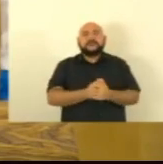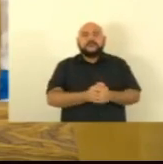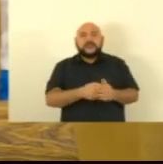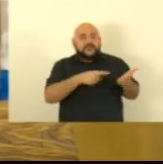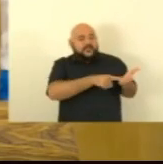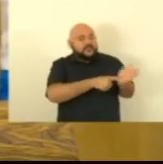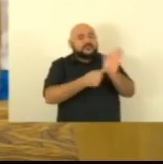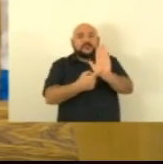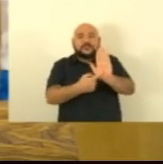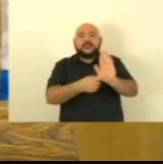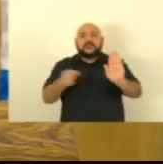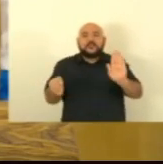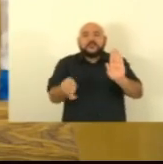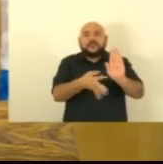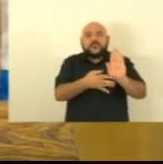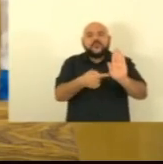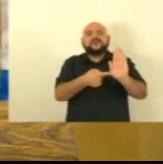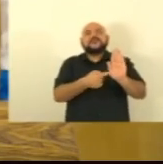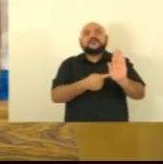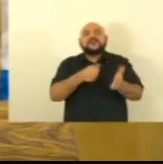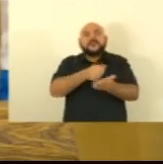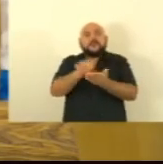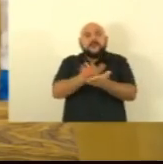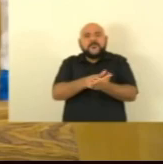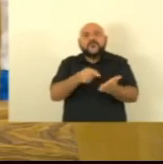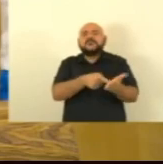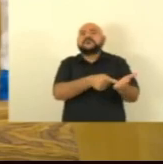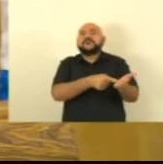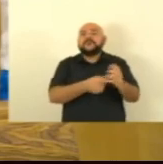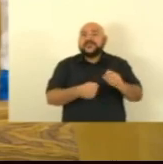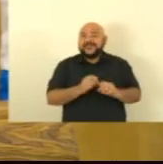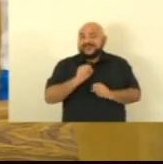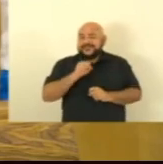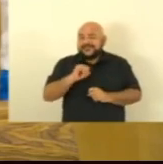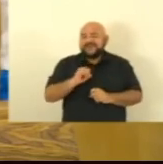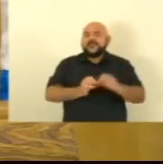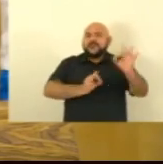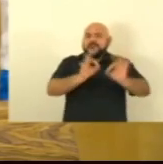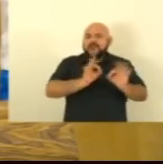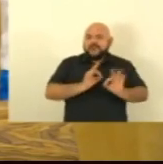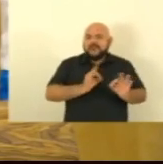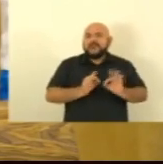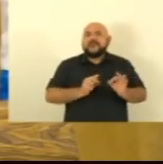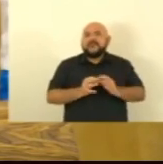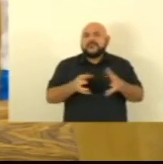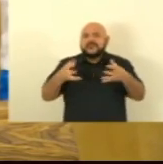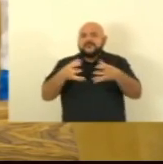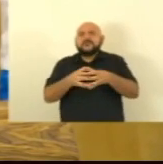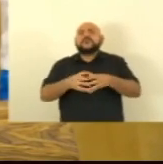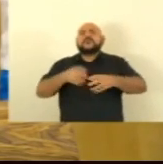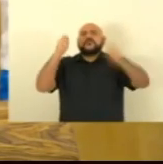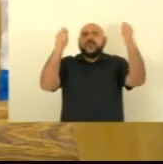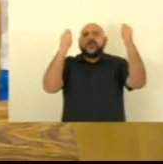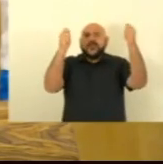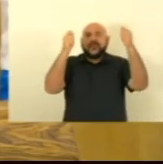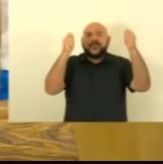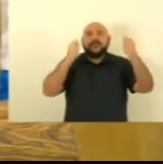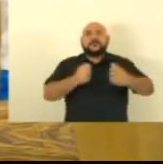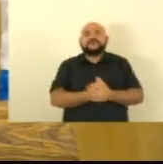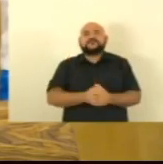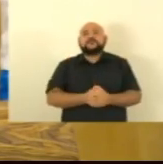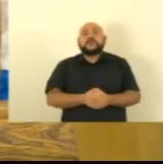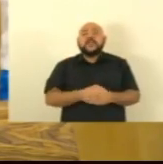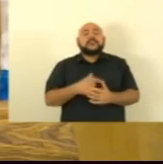impõe multa a quem organizar aglomerações e movimentos com o intuito de violar o direito de